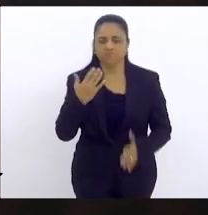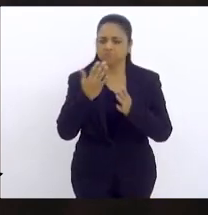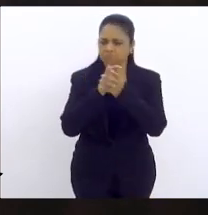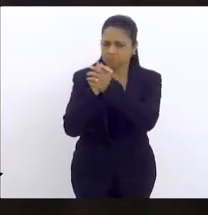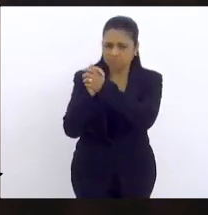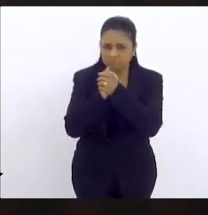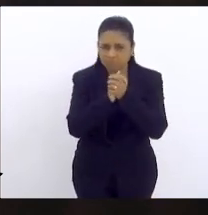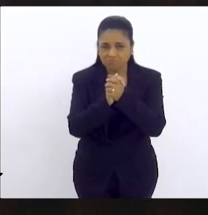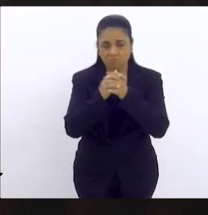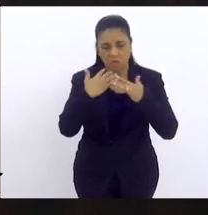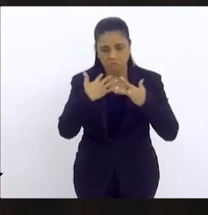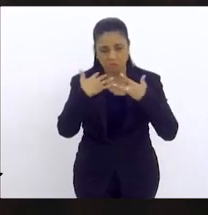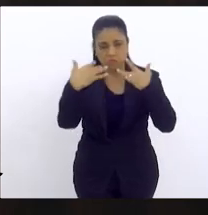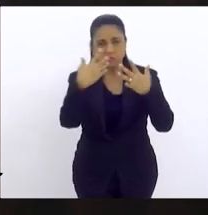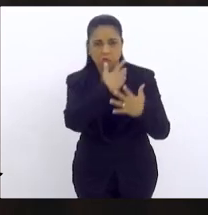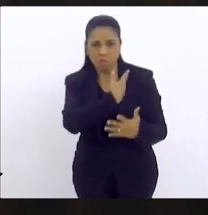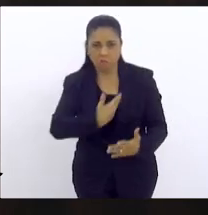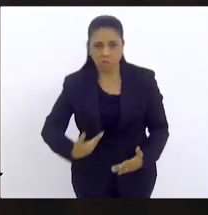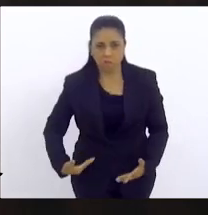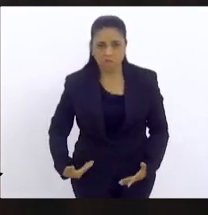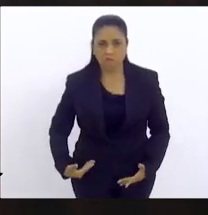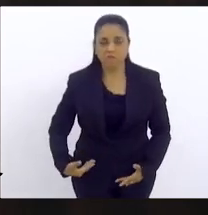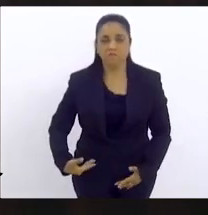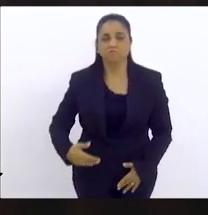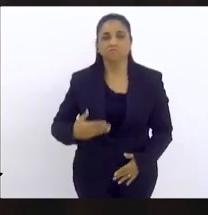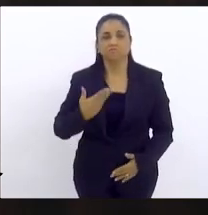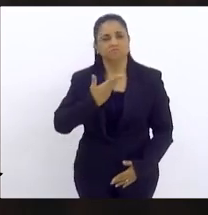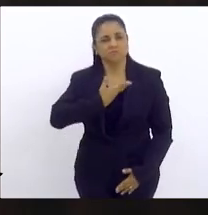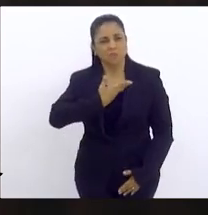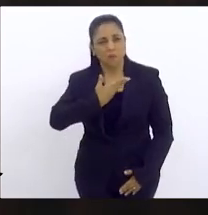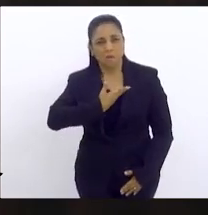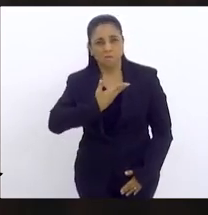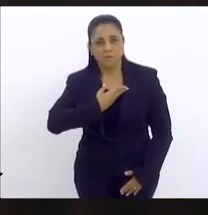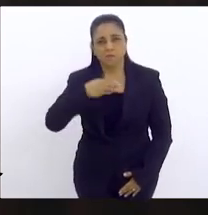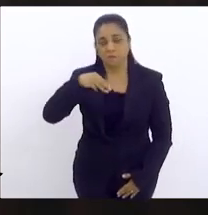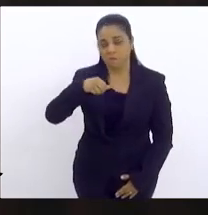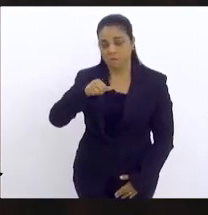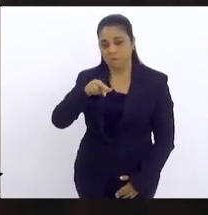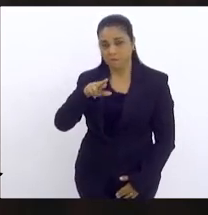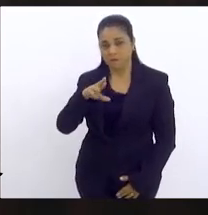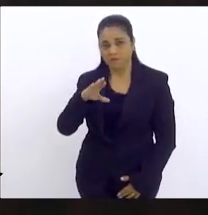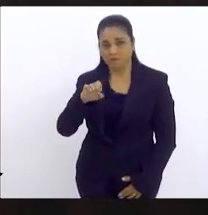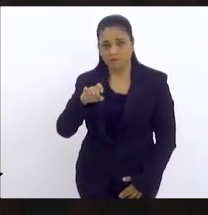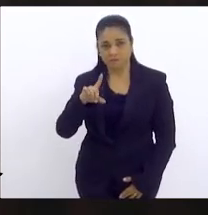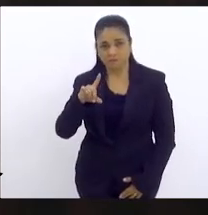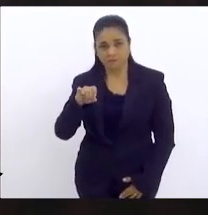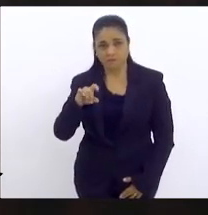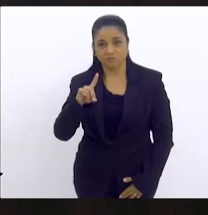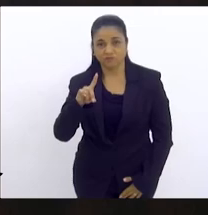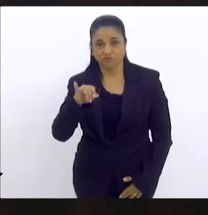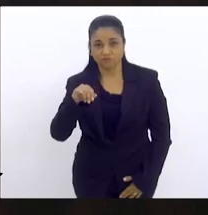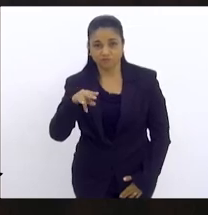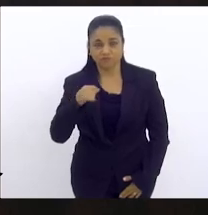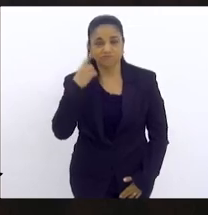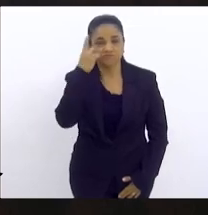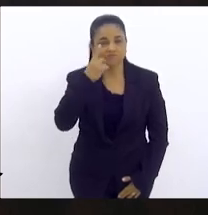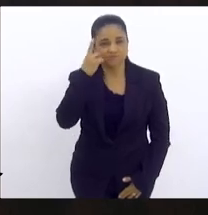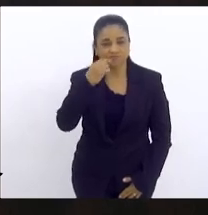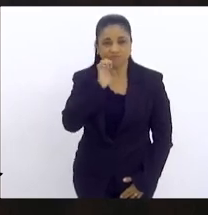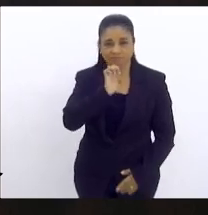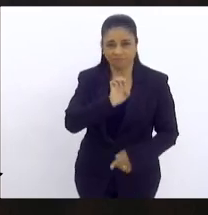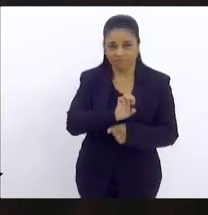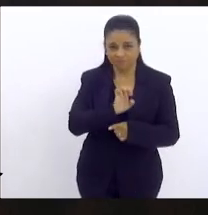pública aqui Bom dia meu amigo Marcelo Dino deputado estadual para complementar aqui